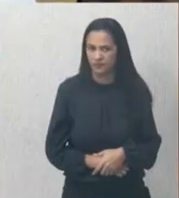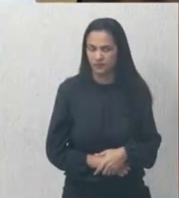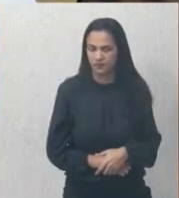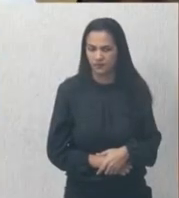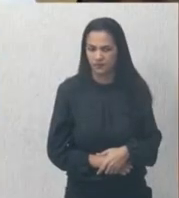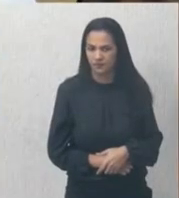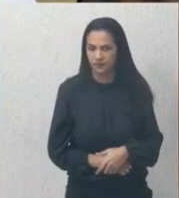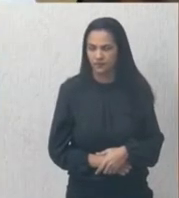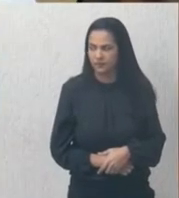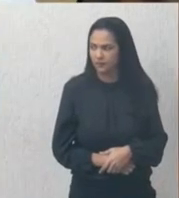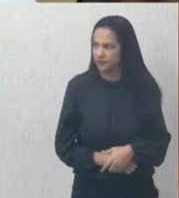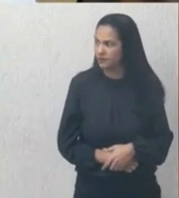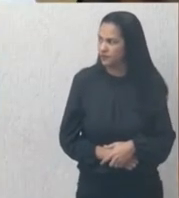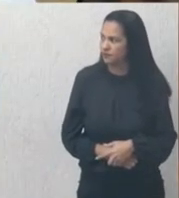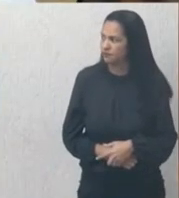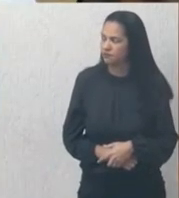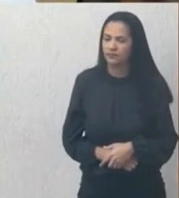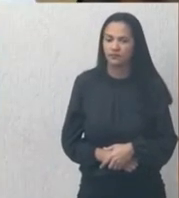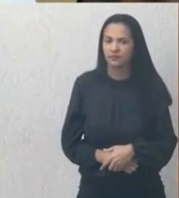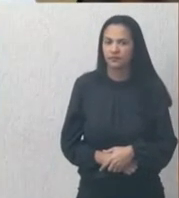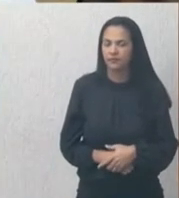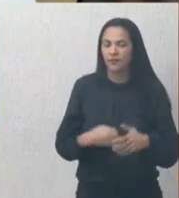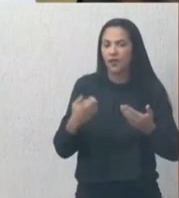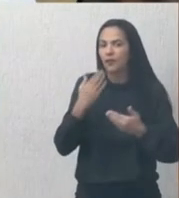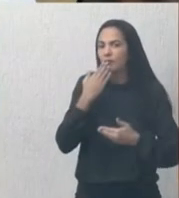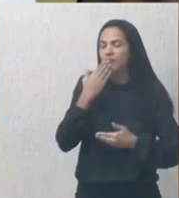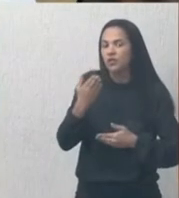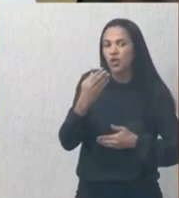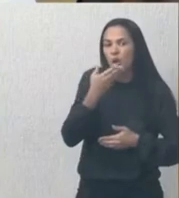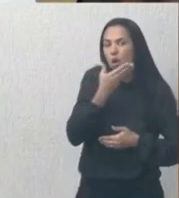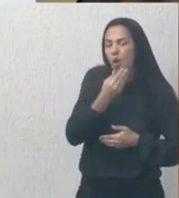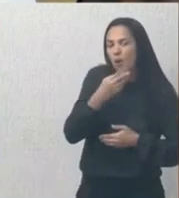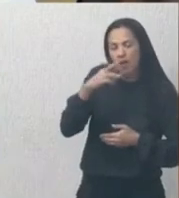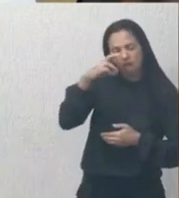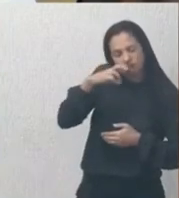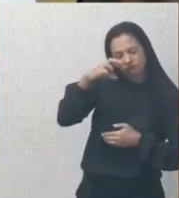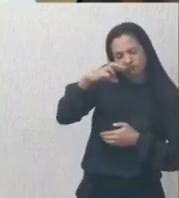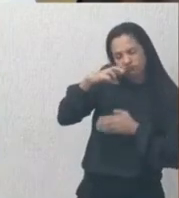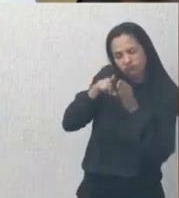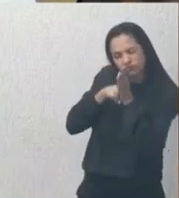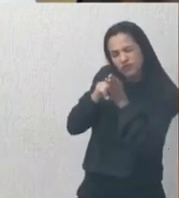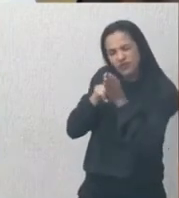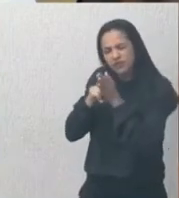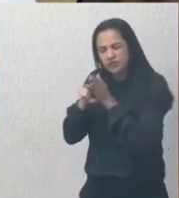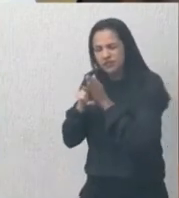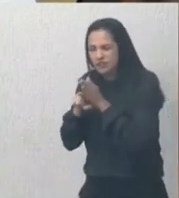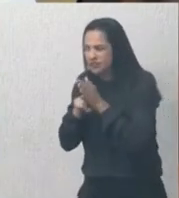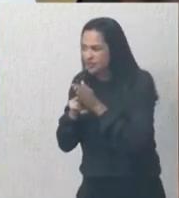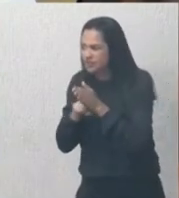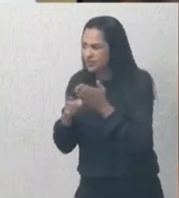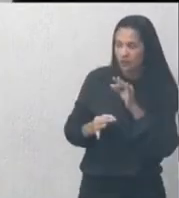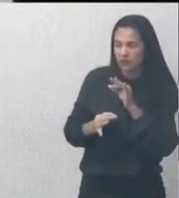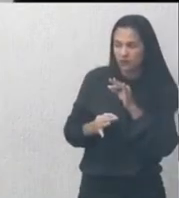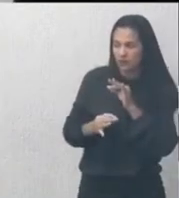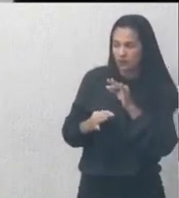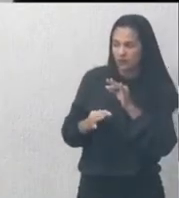eh na sequência eu quero pedir pro detetive Milton de Campinas eh se ele tiver interesse fazer uma apresentação